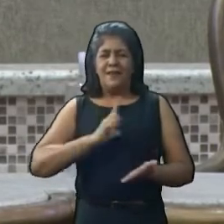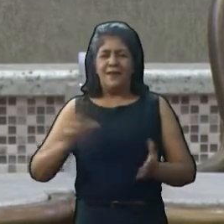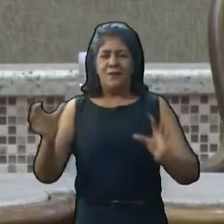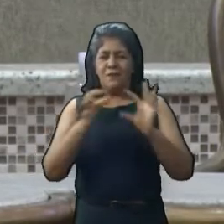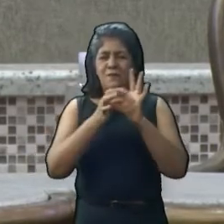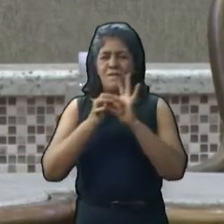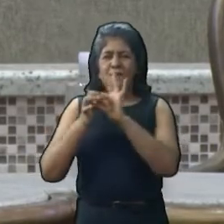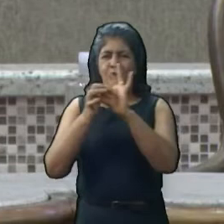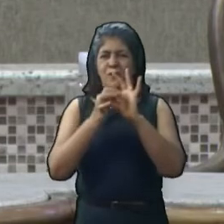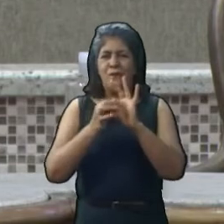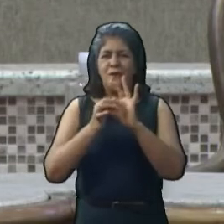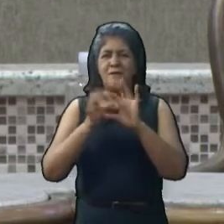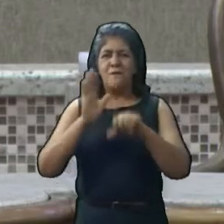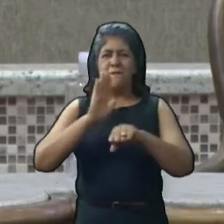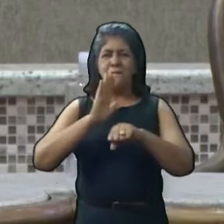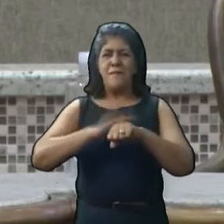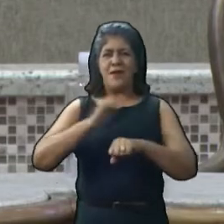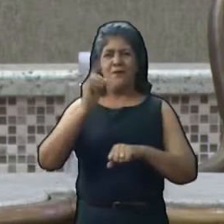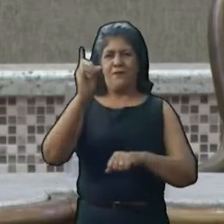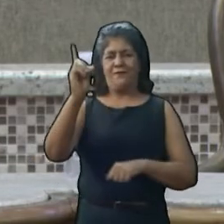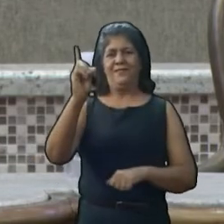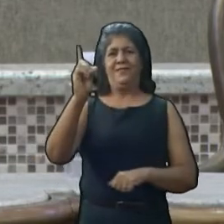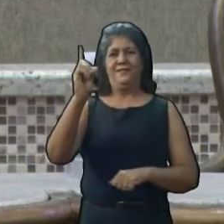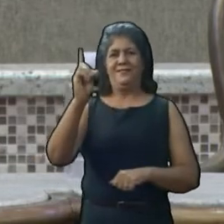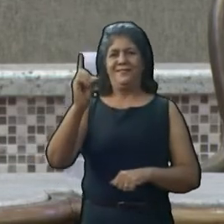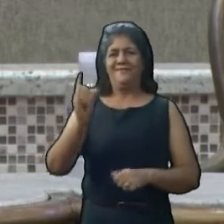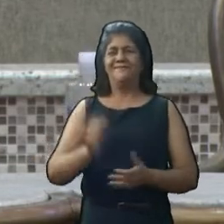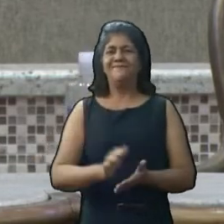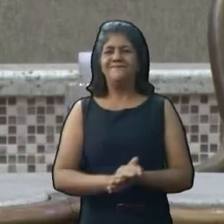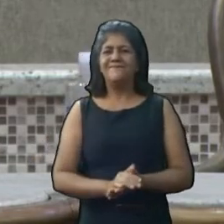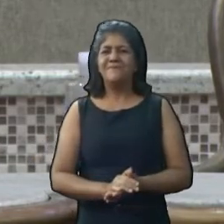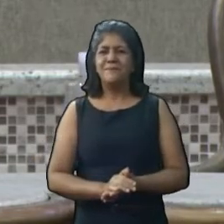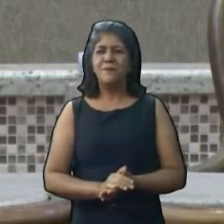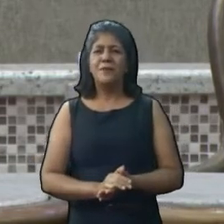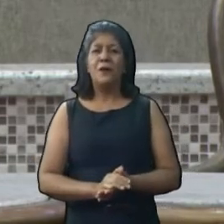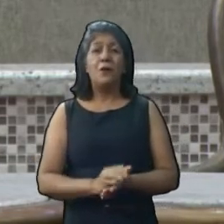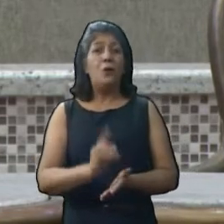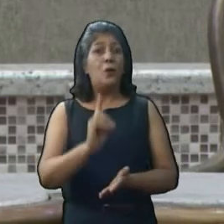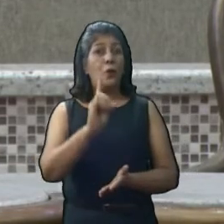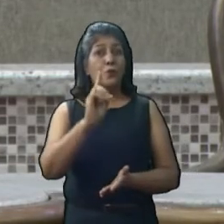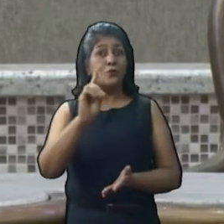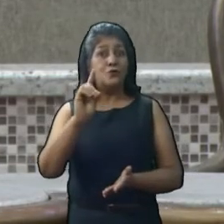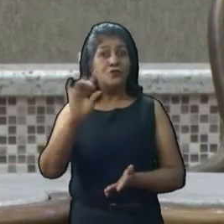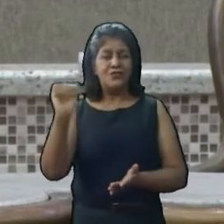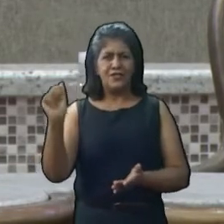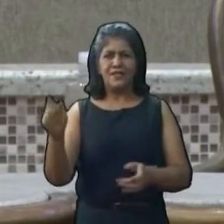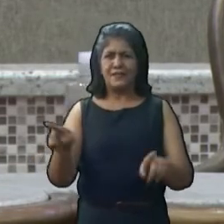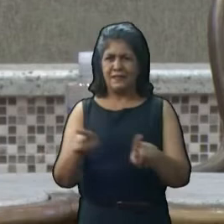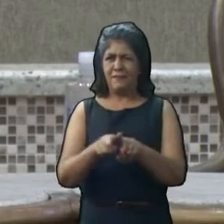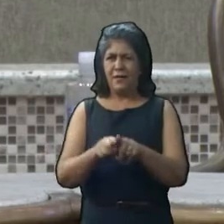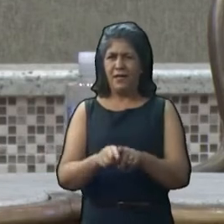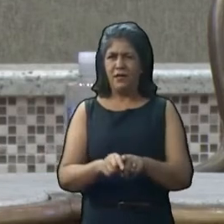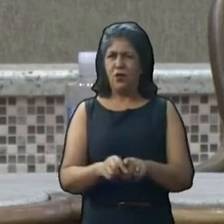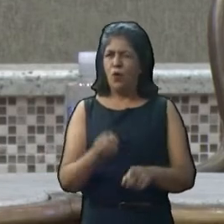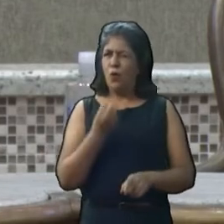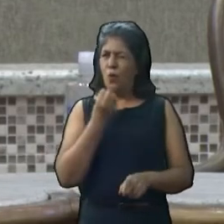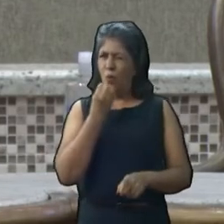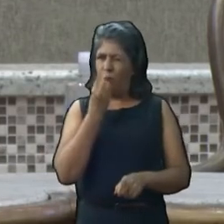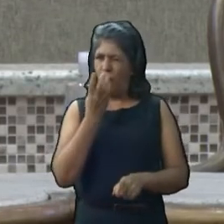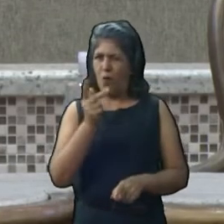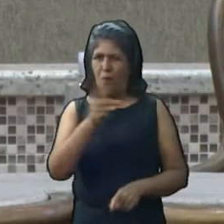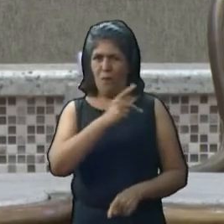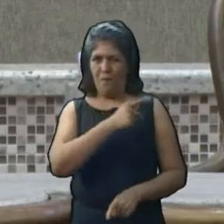seja o nome do senhor olá queridos um dia billy graham também billy graham disse todos os